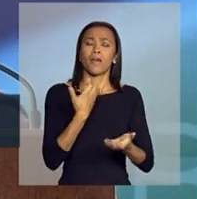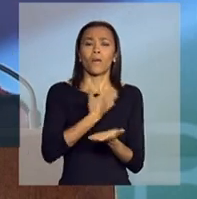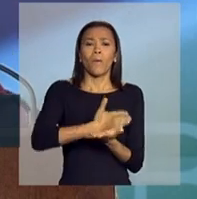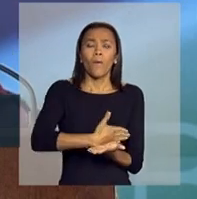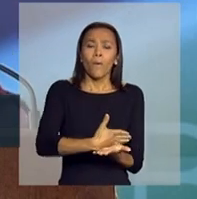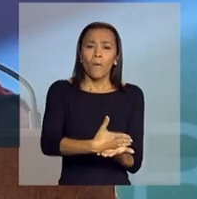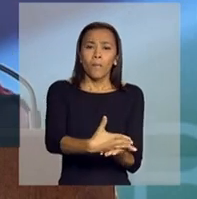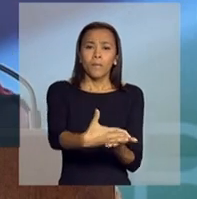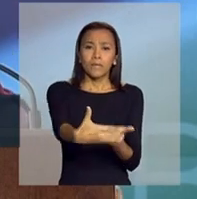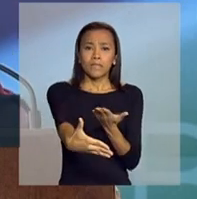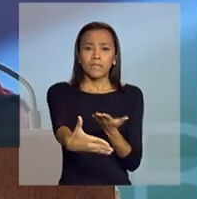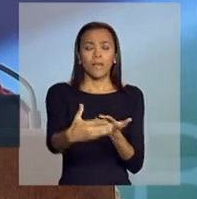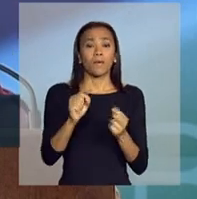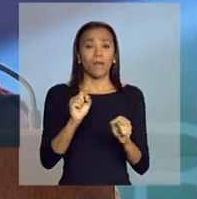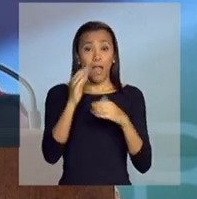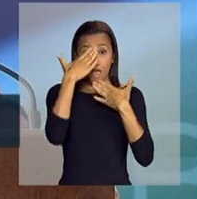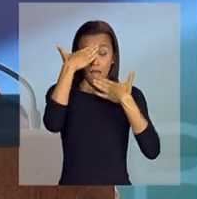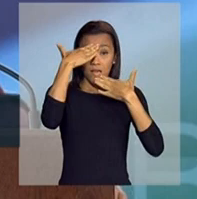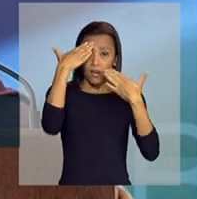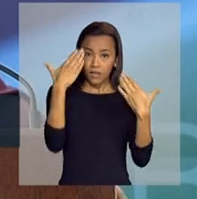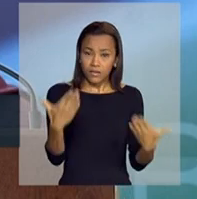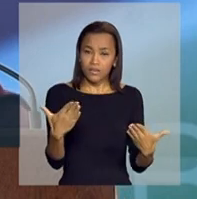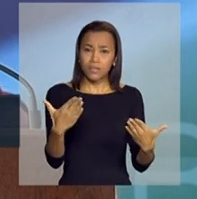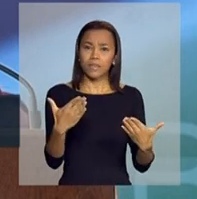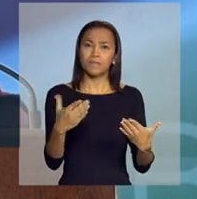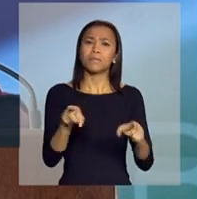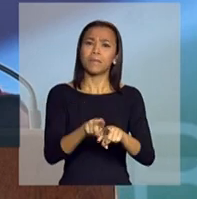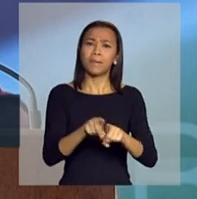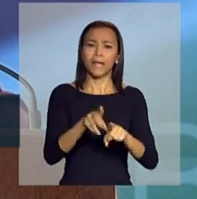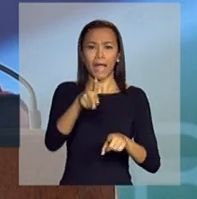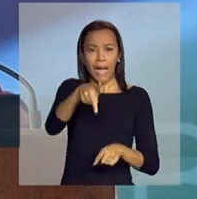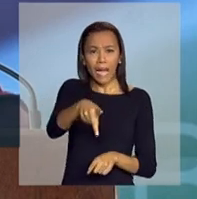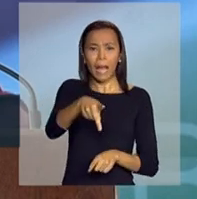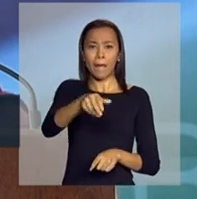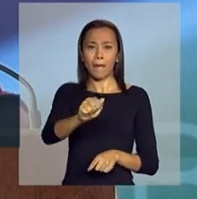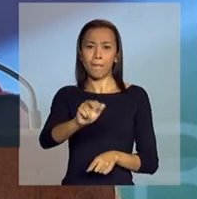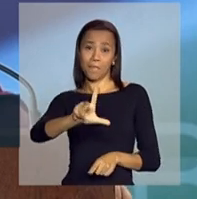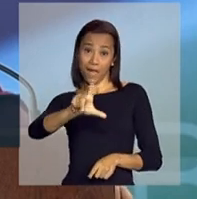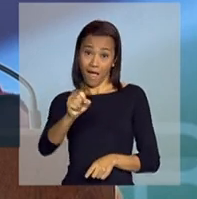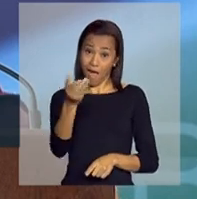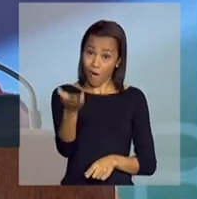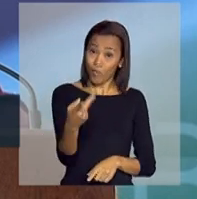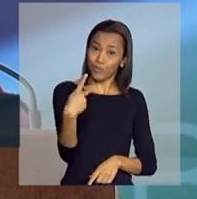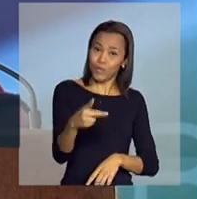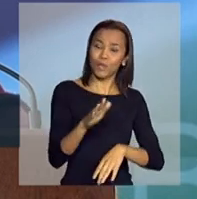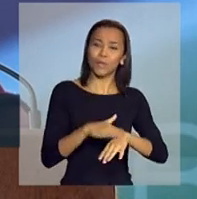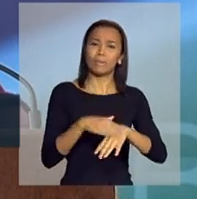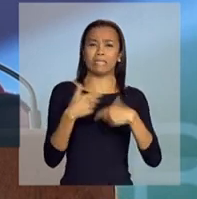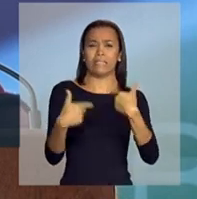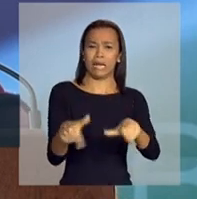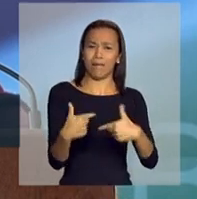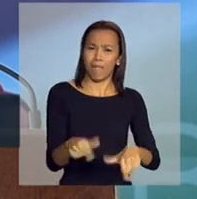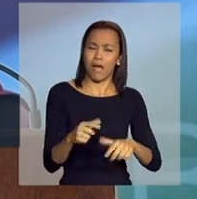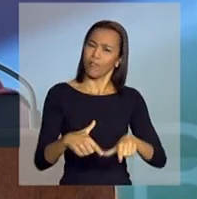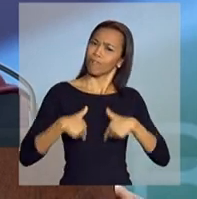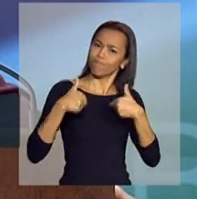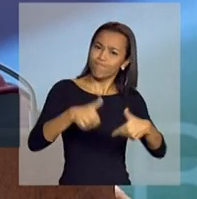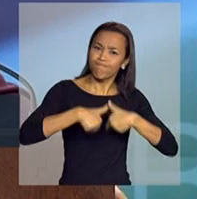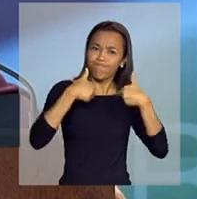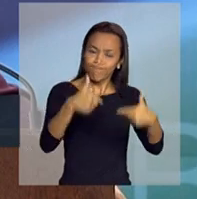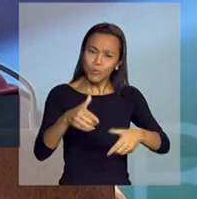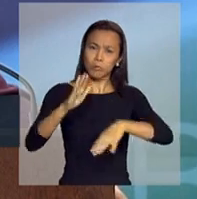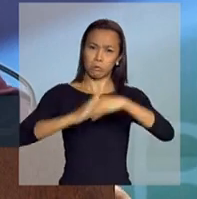começar agradecendo ao Paulo Sérgio Passos por seu trabalho, sua dedicação,